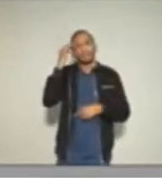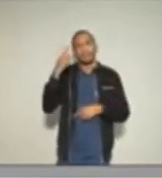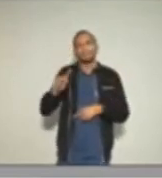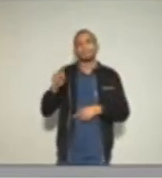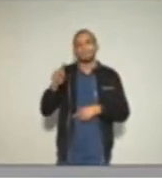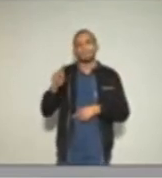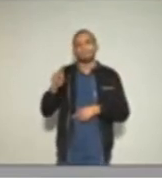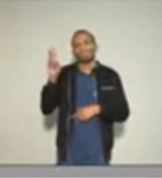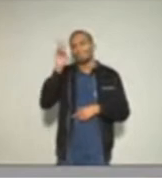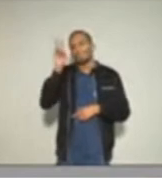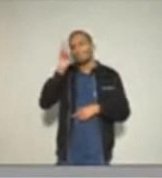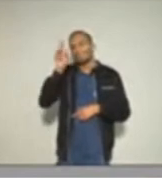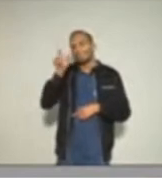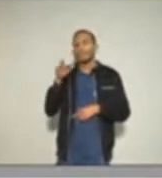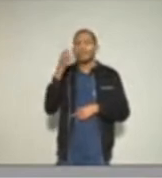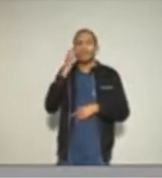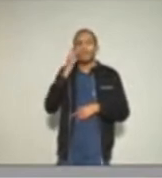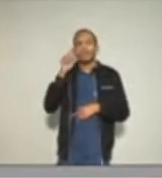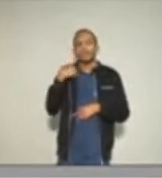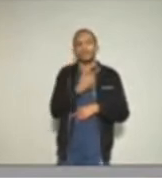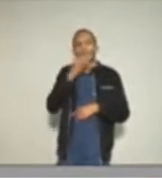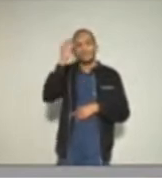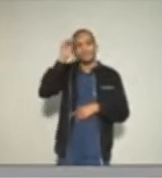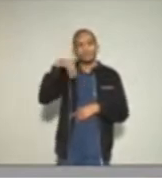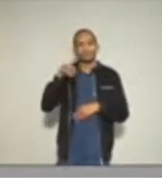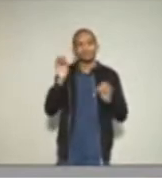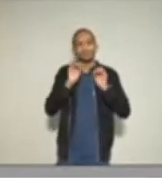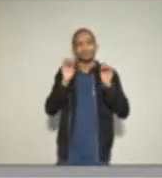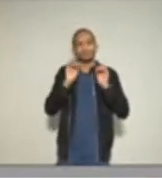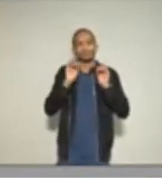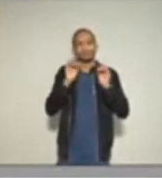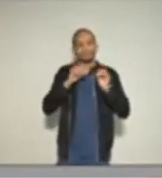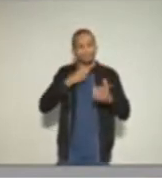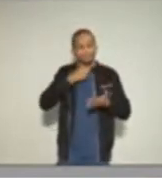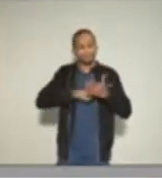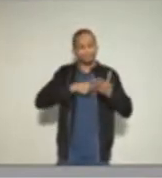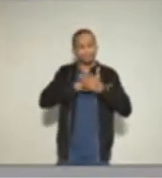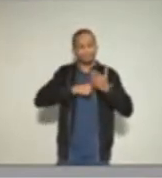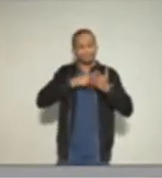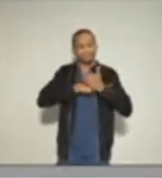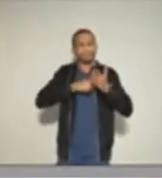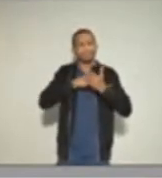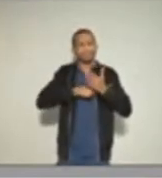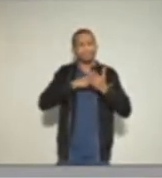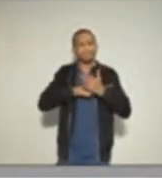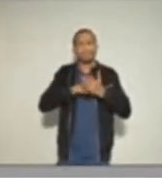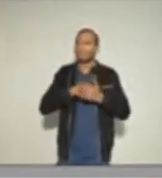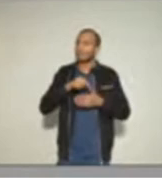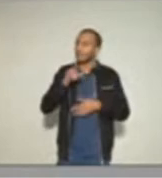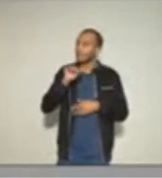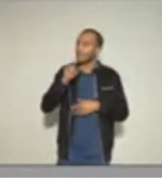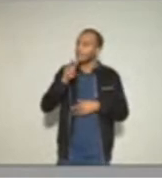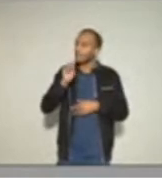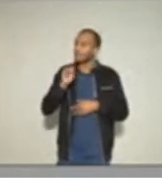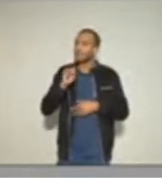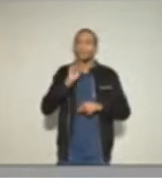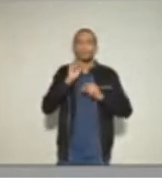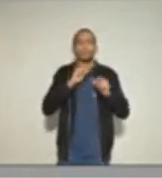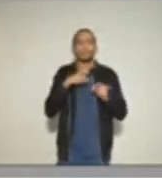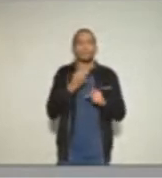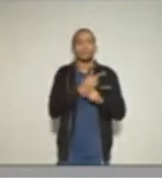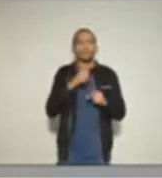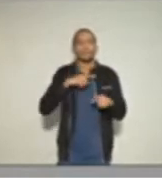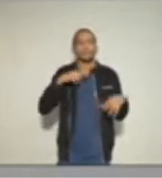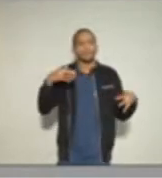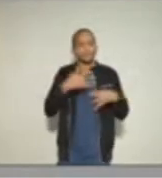Bruno Covas, de não desistirmos e de lutarmos, vereador Fábio Riva, para que nós tenhamos